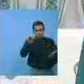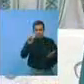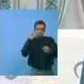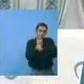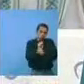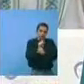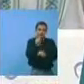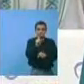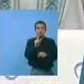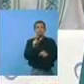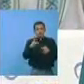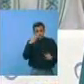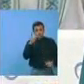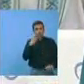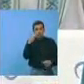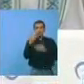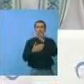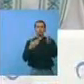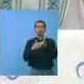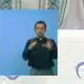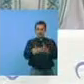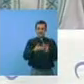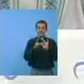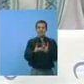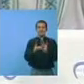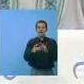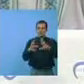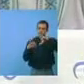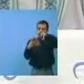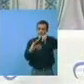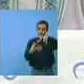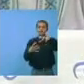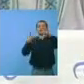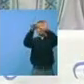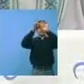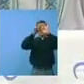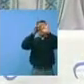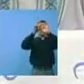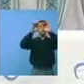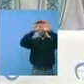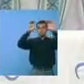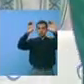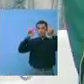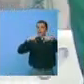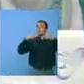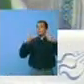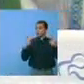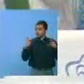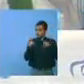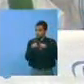Tudo que ligardes na terra será ligado no céu, mas o que desligardes na terra será desligado do